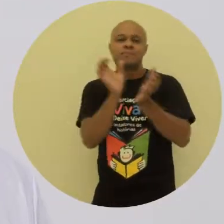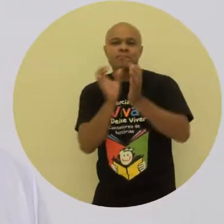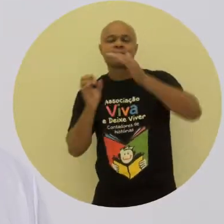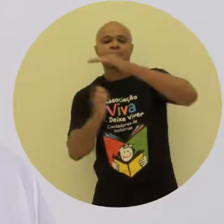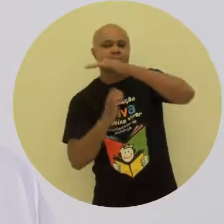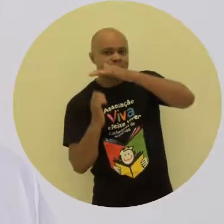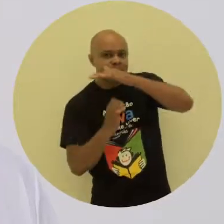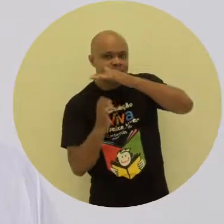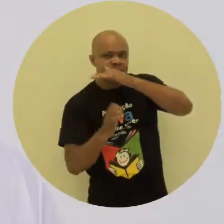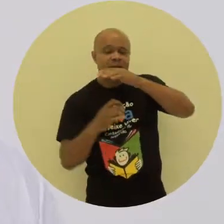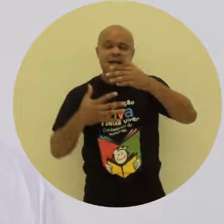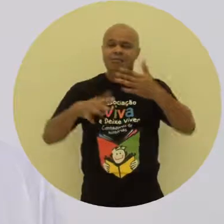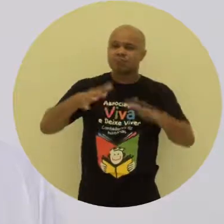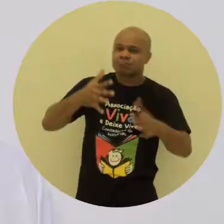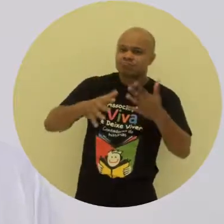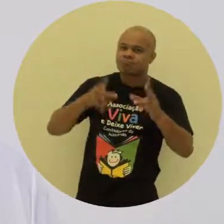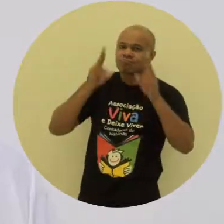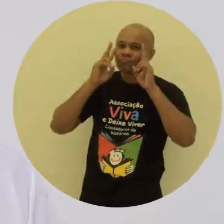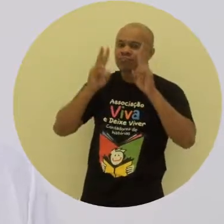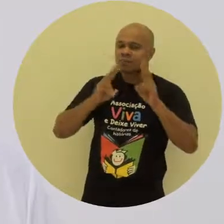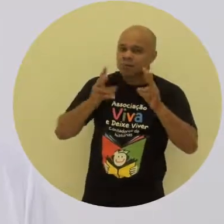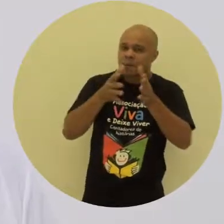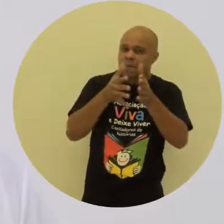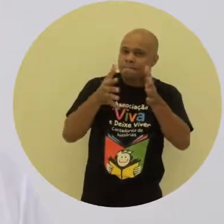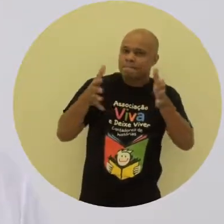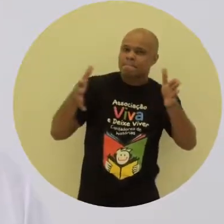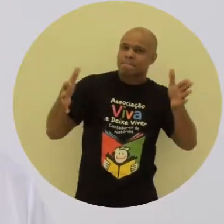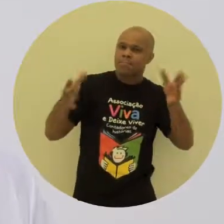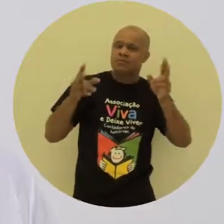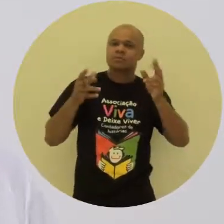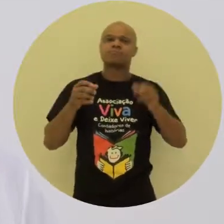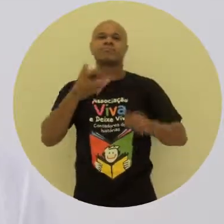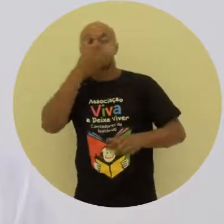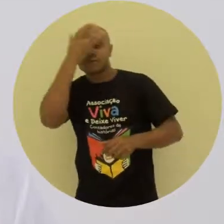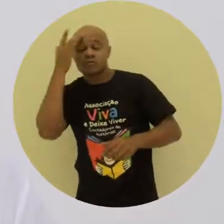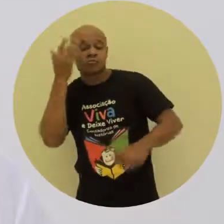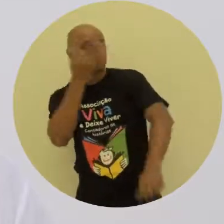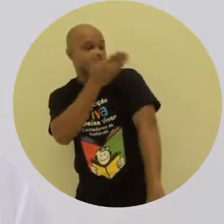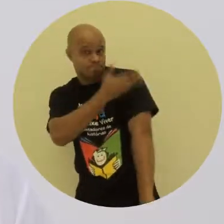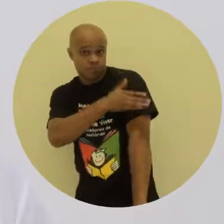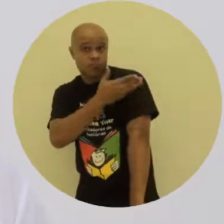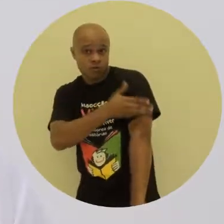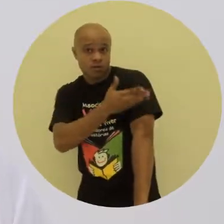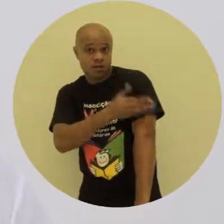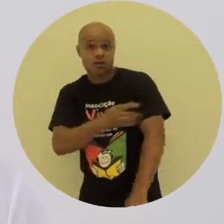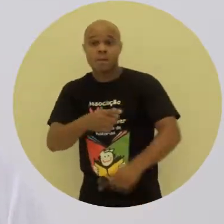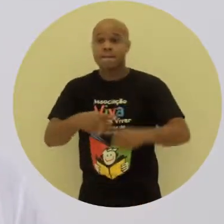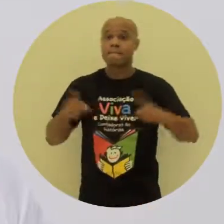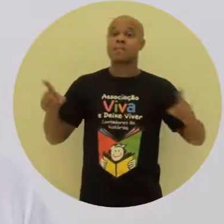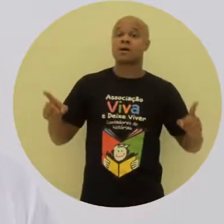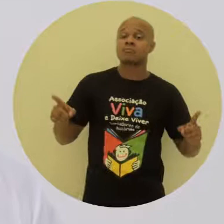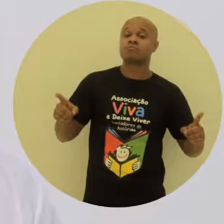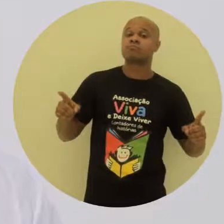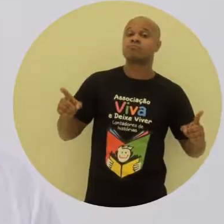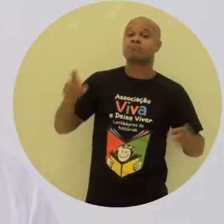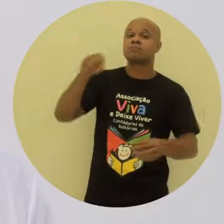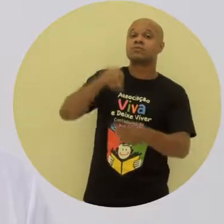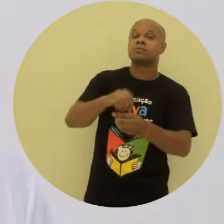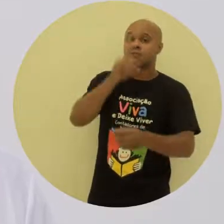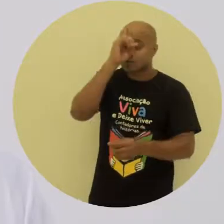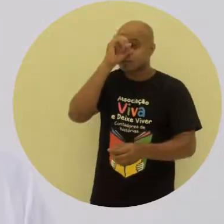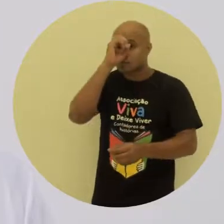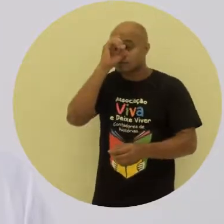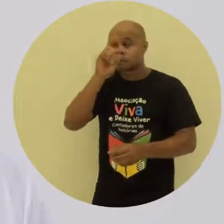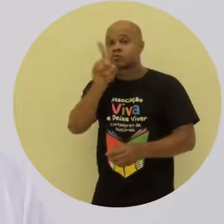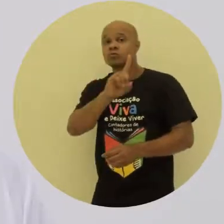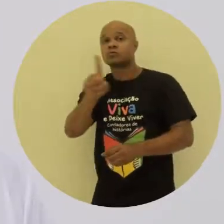corporativo. E abrindo um espaço para todas aquelas pessoas que foram treinadas pelo Viva, mas não atuam em